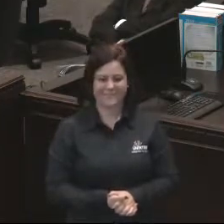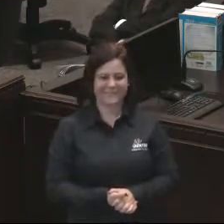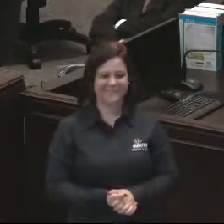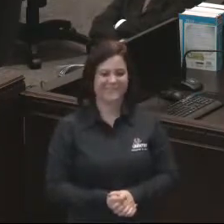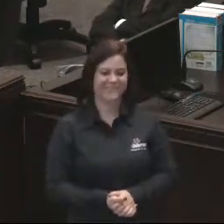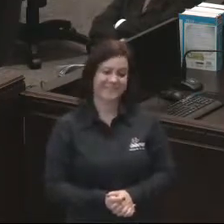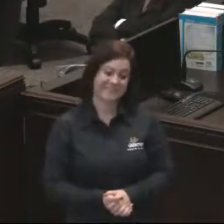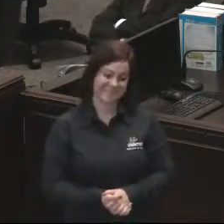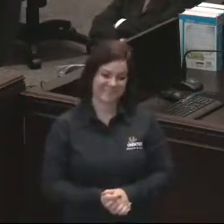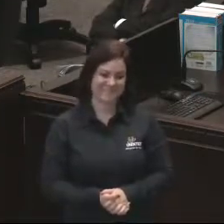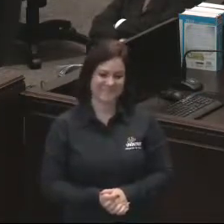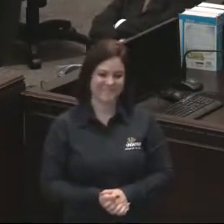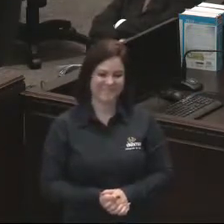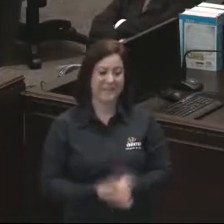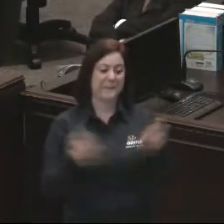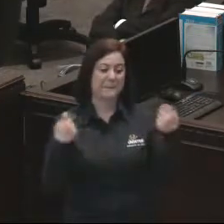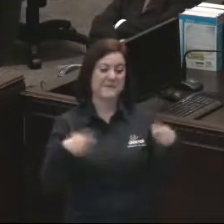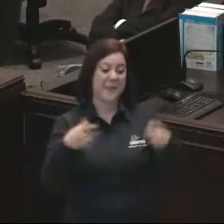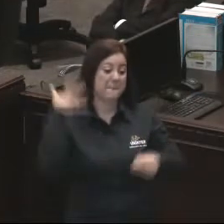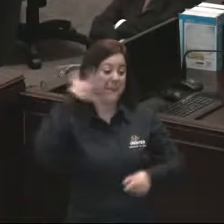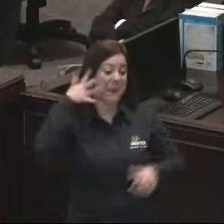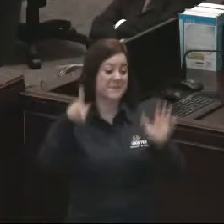Sei eu. Precisei de uma palestra para isso, mais ou menos.